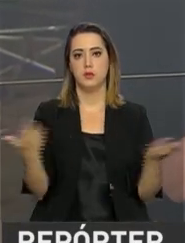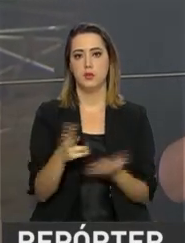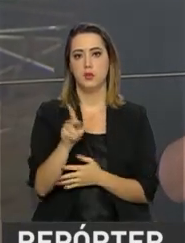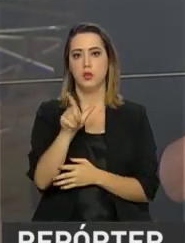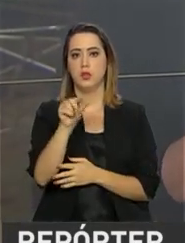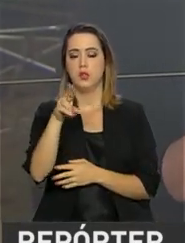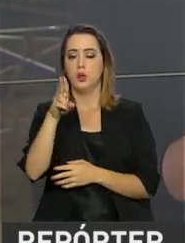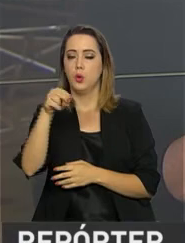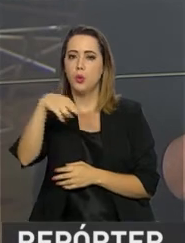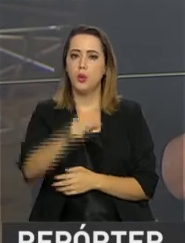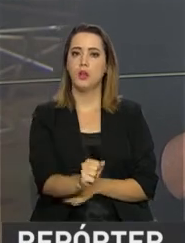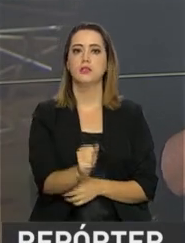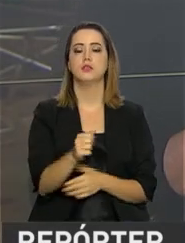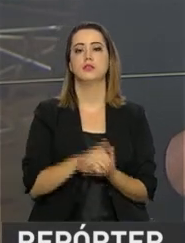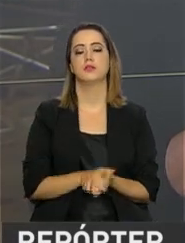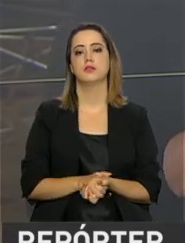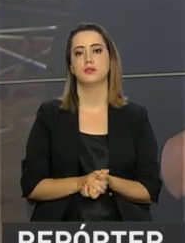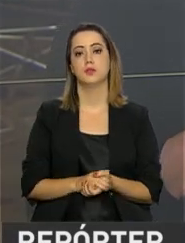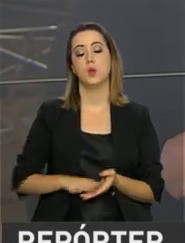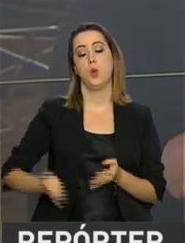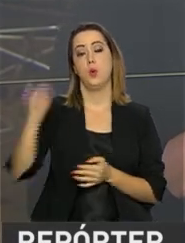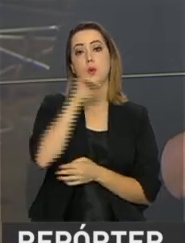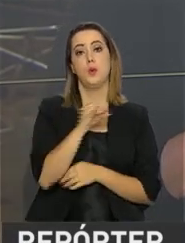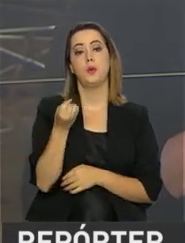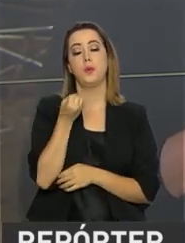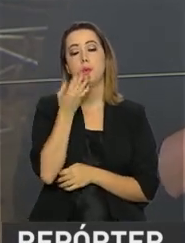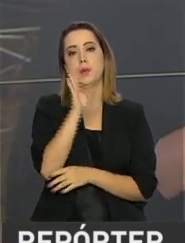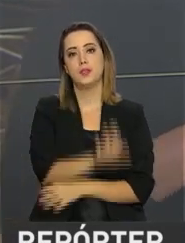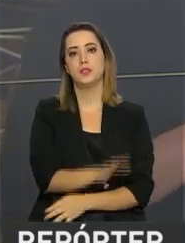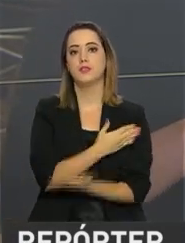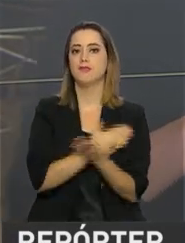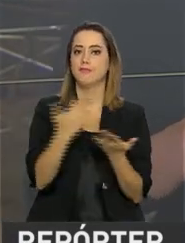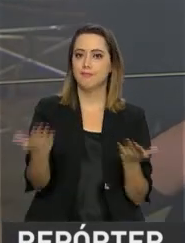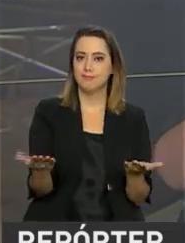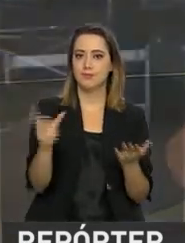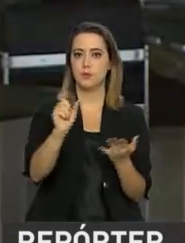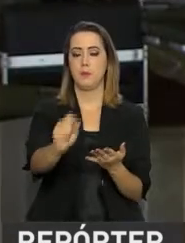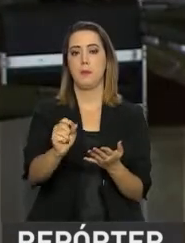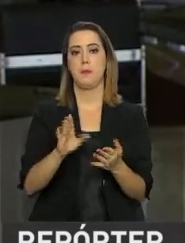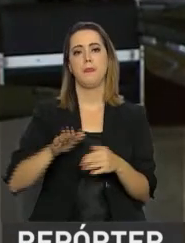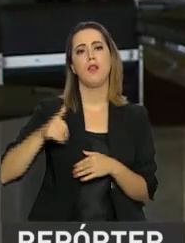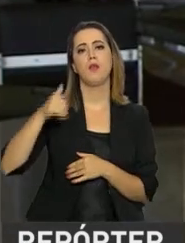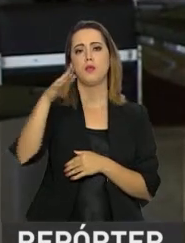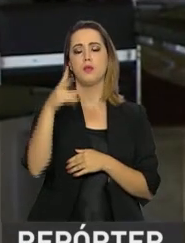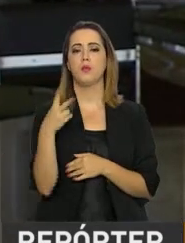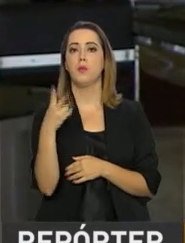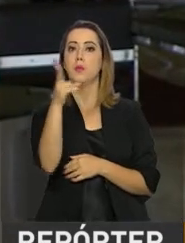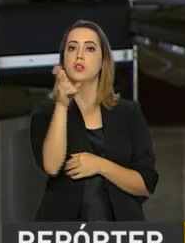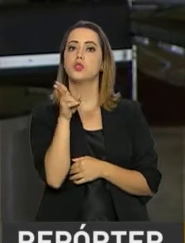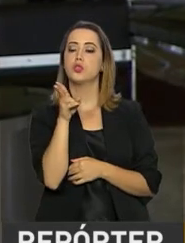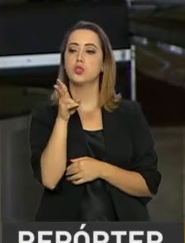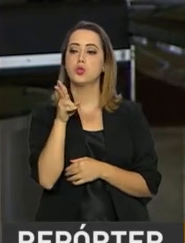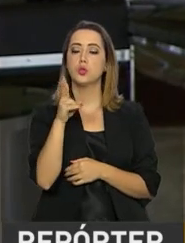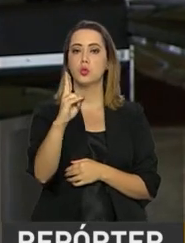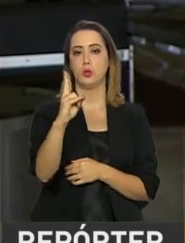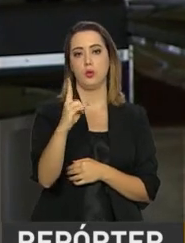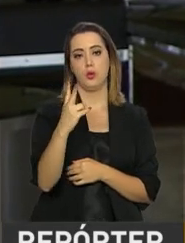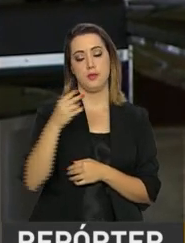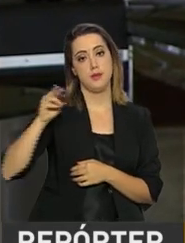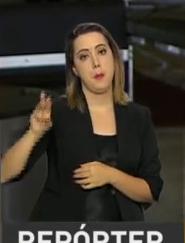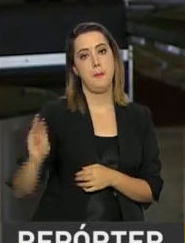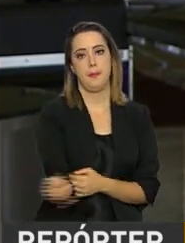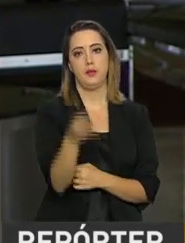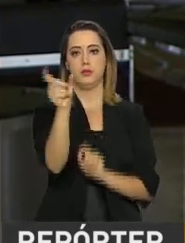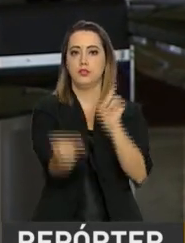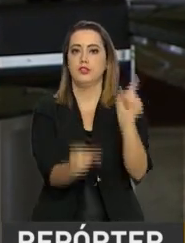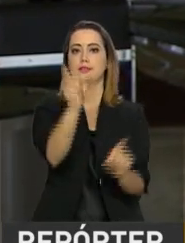do planalto boa tarde do ano lá josé luis boa tarde boa tarde a todos mais de 2 milhões de brasileiros devem se beneficiar